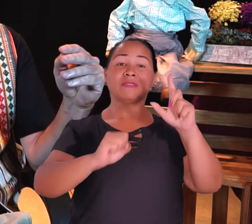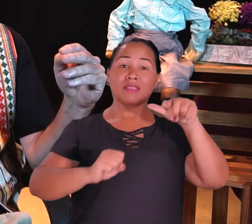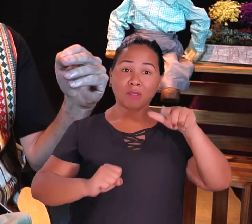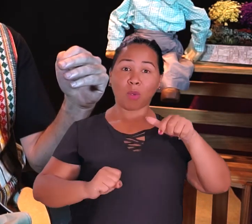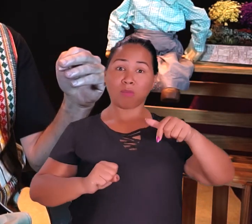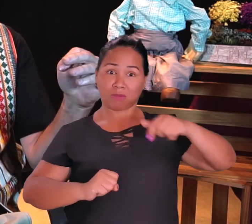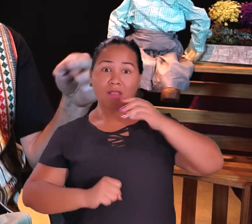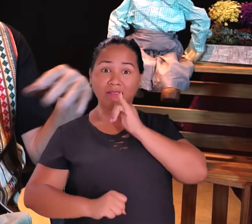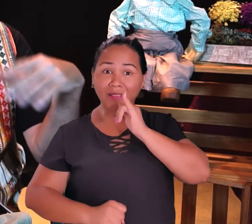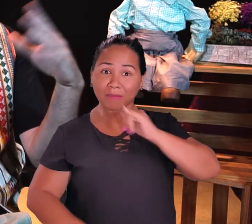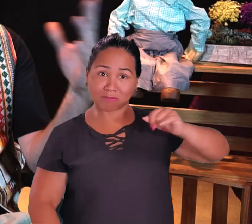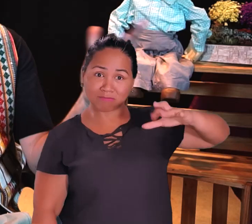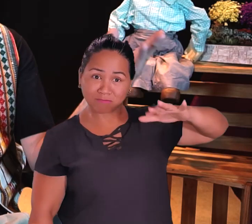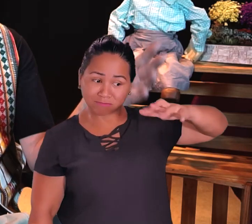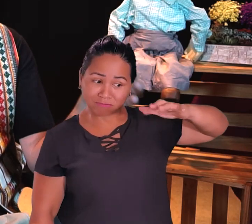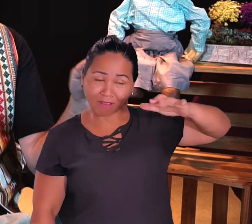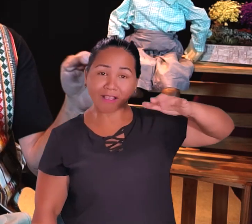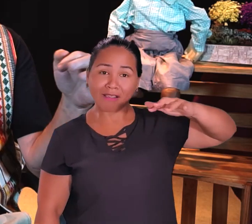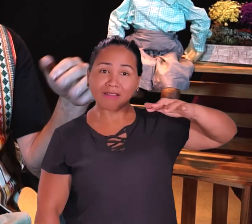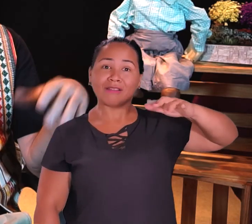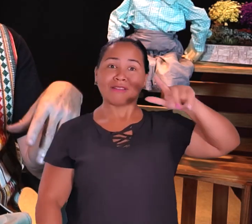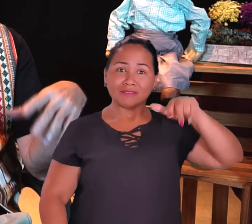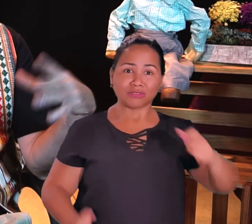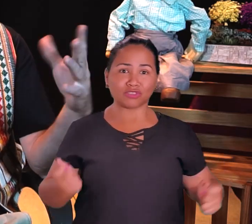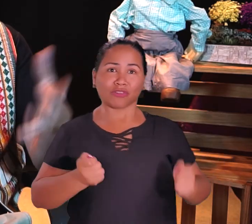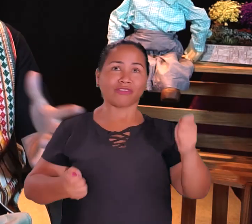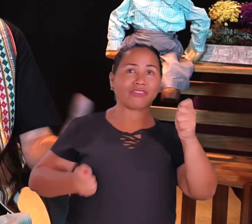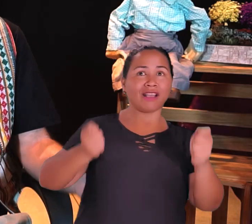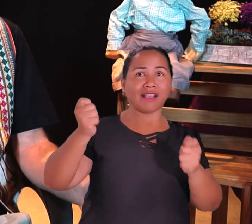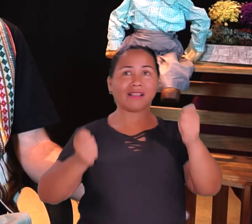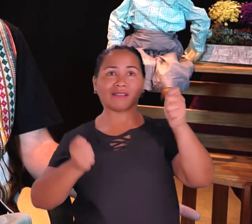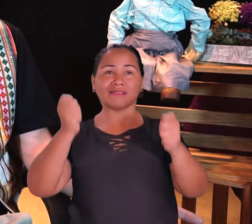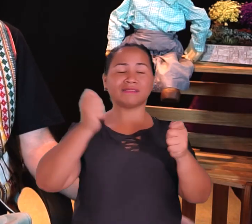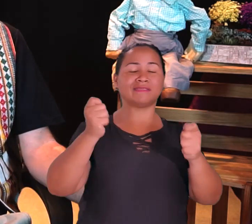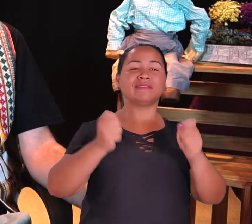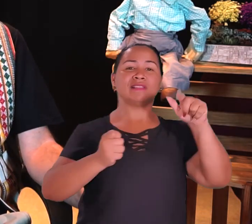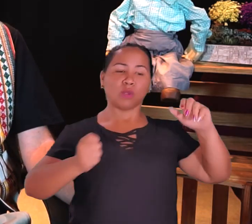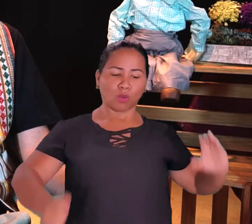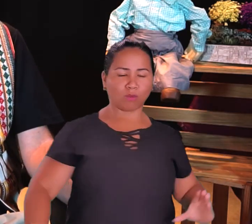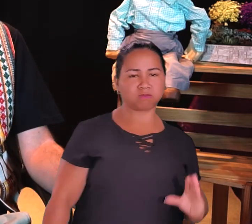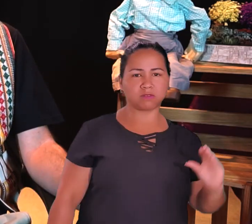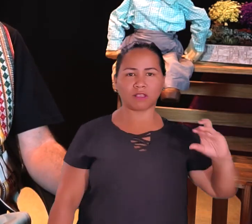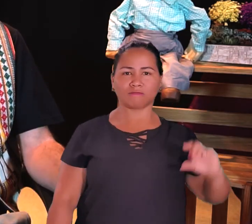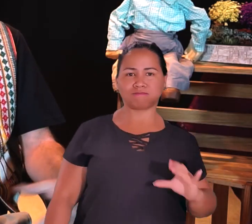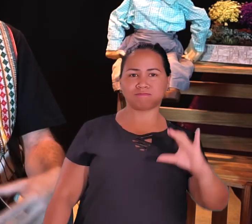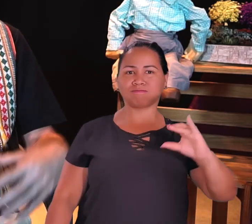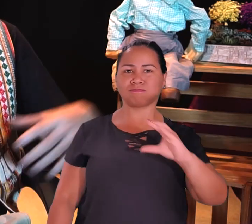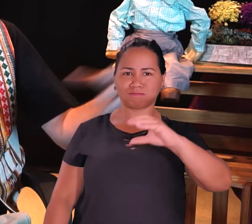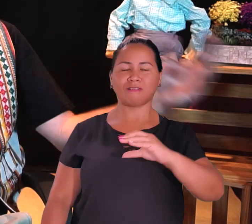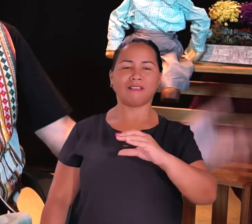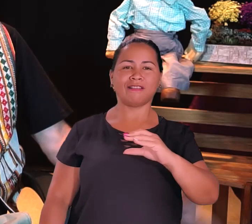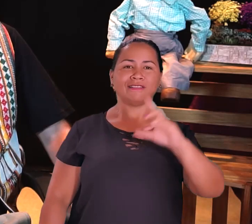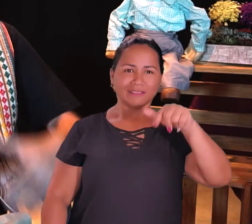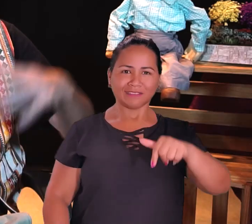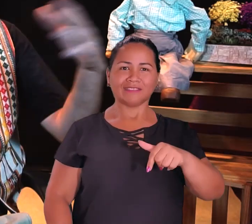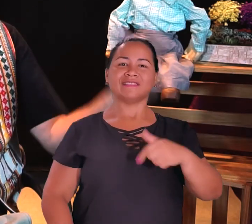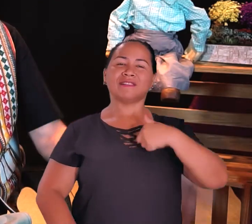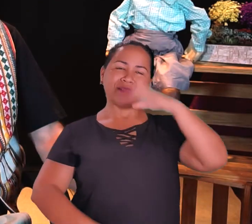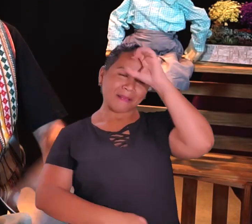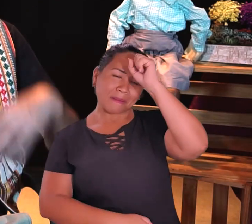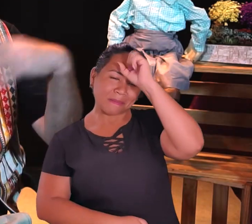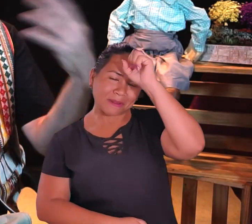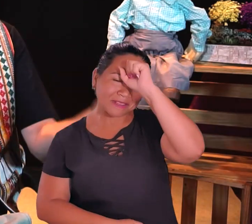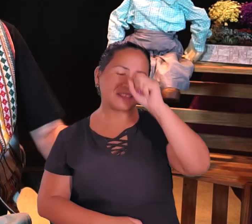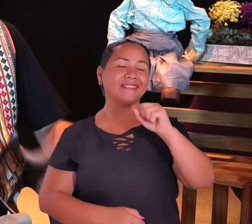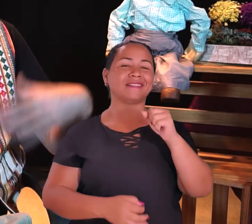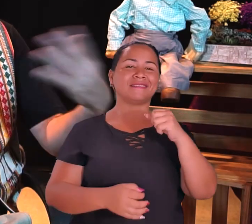fio, o boneco de vara, o boneco de manipulação direta. Então, fui aprendendo e formando